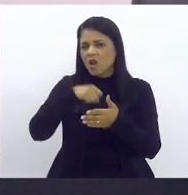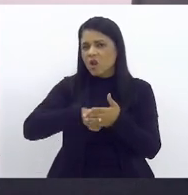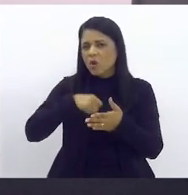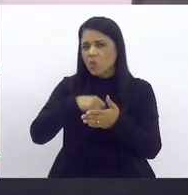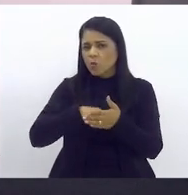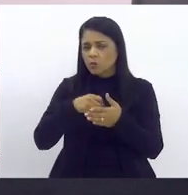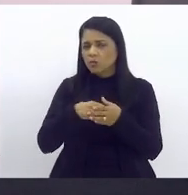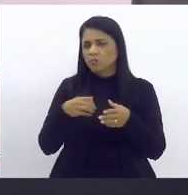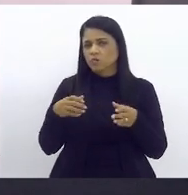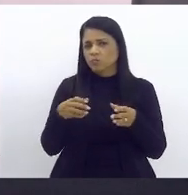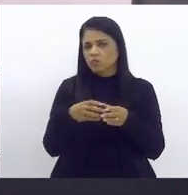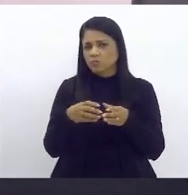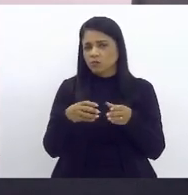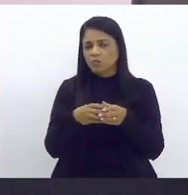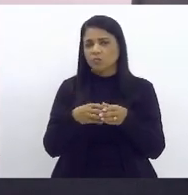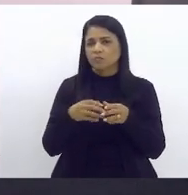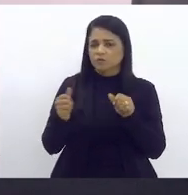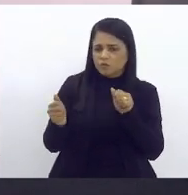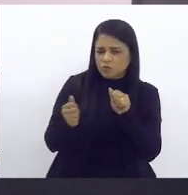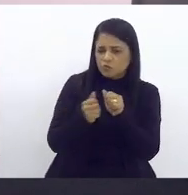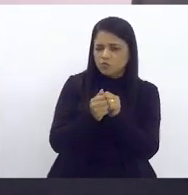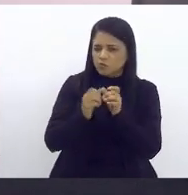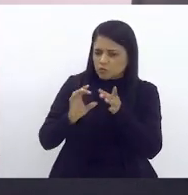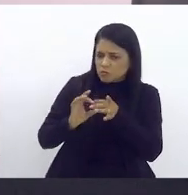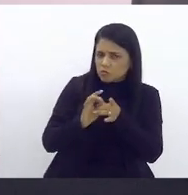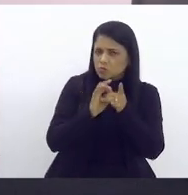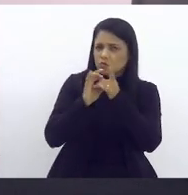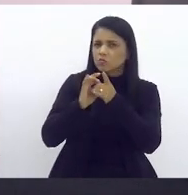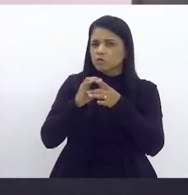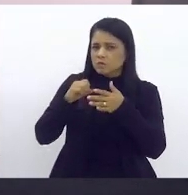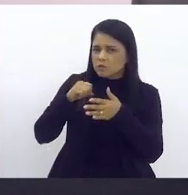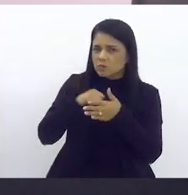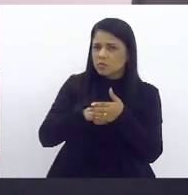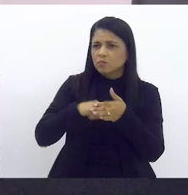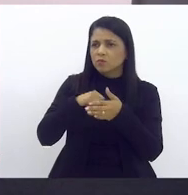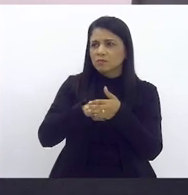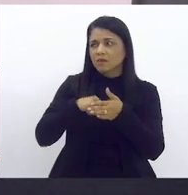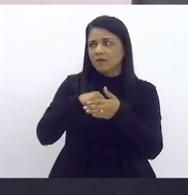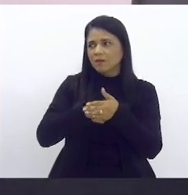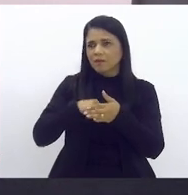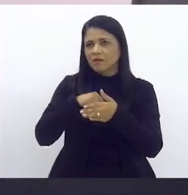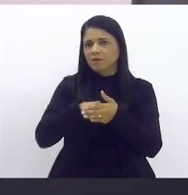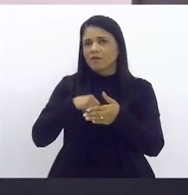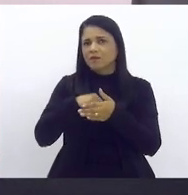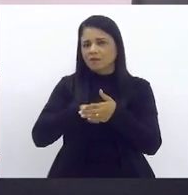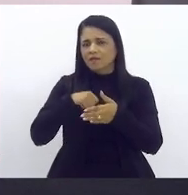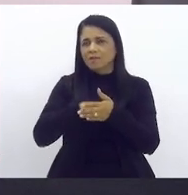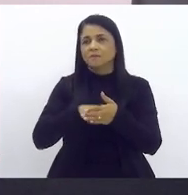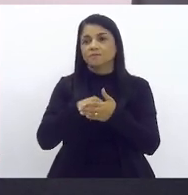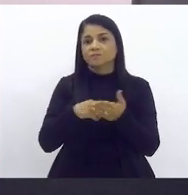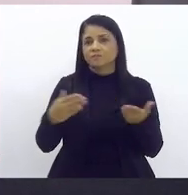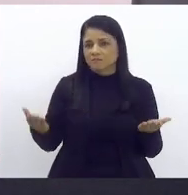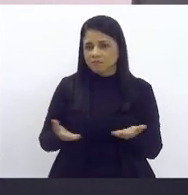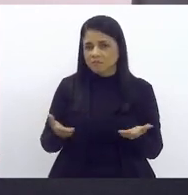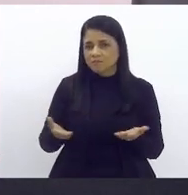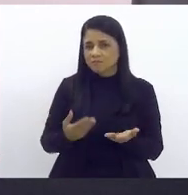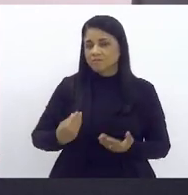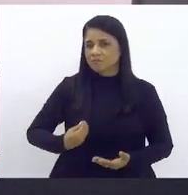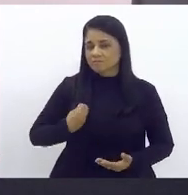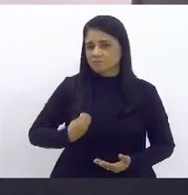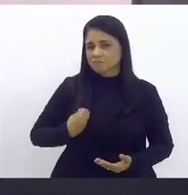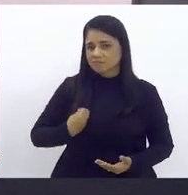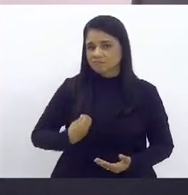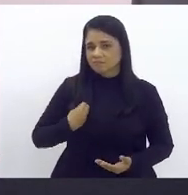A categoria se junta, se une e luta. Exemplo esse de estarem hoje aqui presentes e